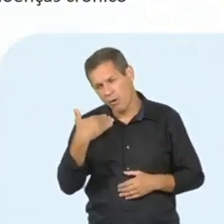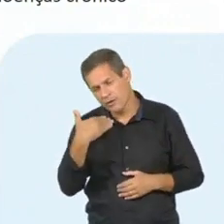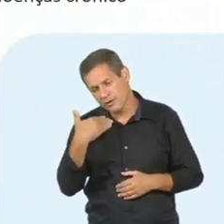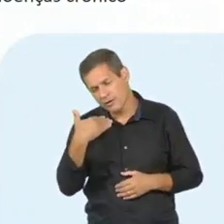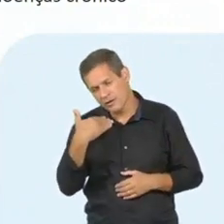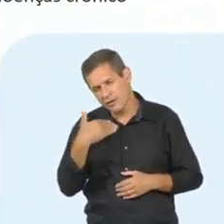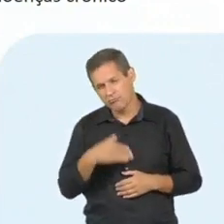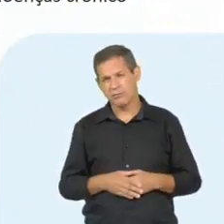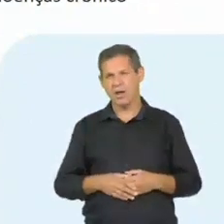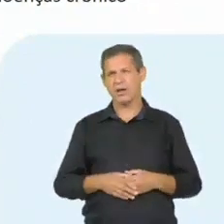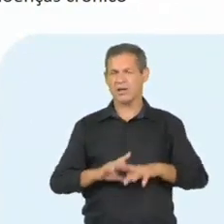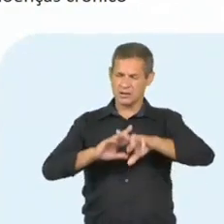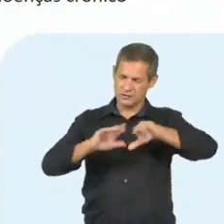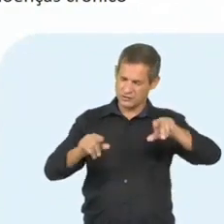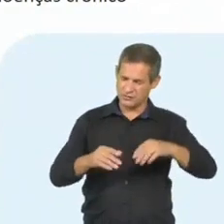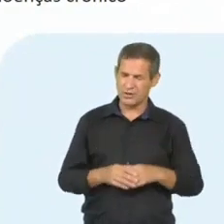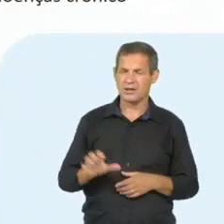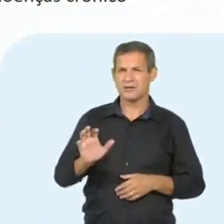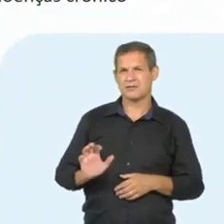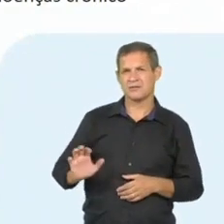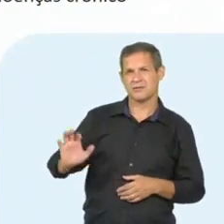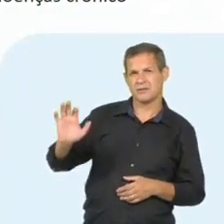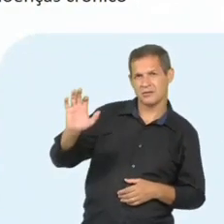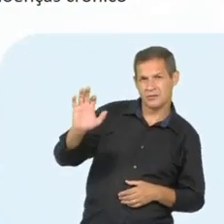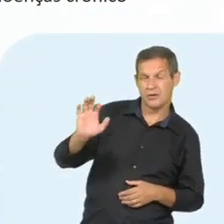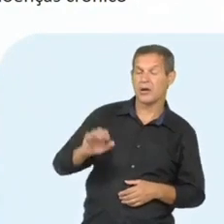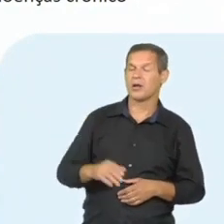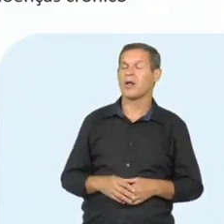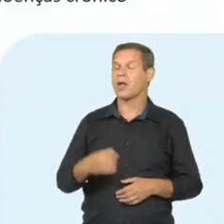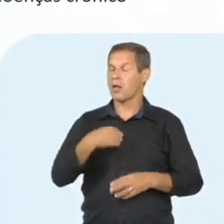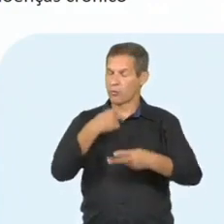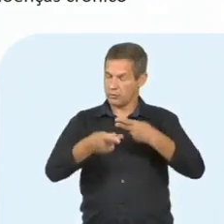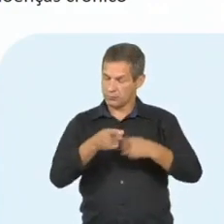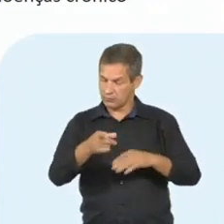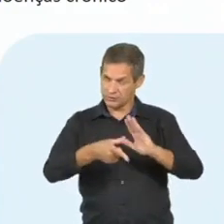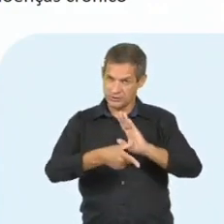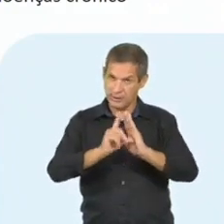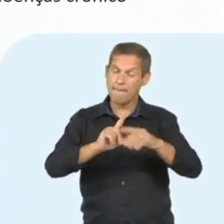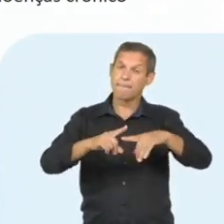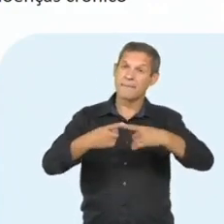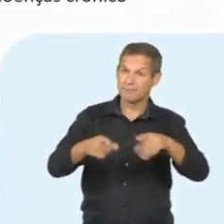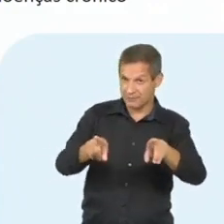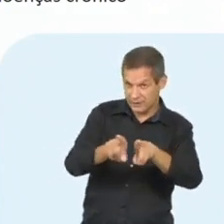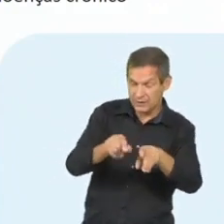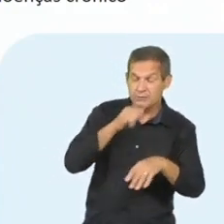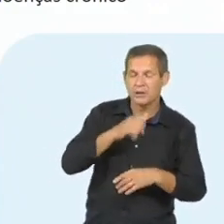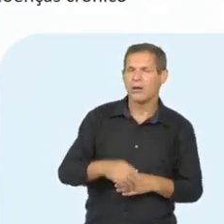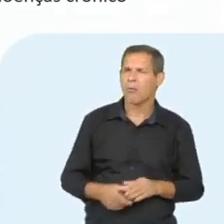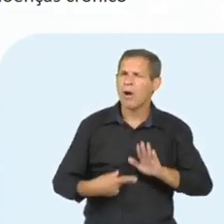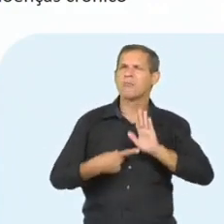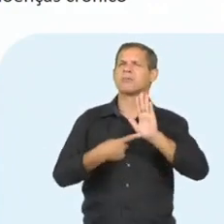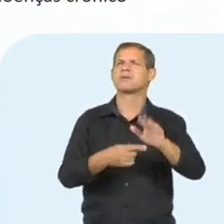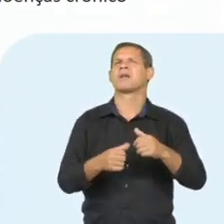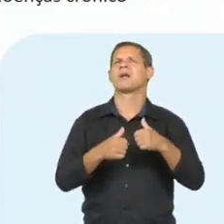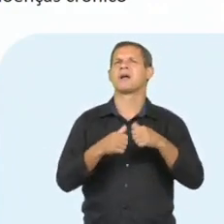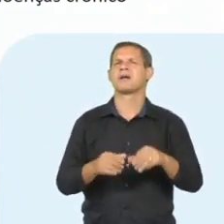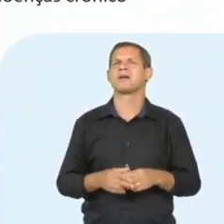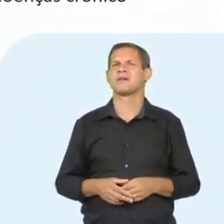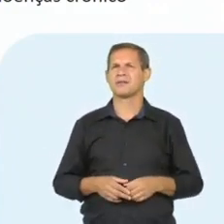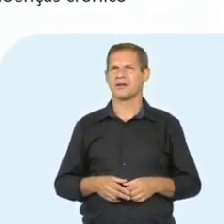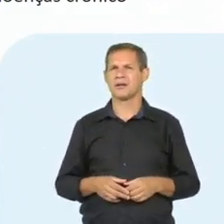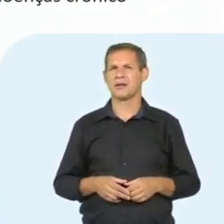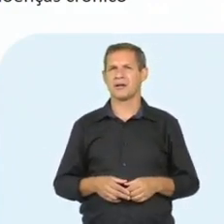forma desigual entre os seus territórios. Então, isso eu acabei de falar para você. Além disso, ele vai apresentar essa